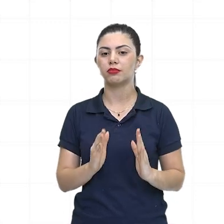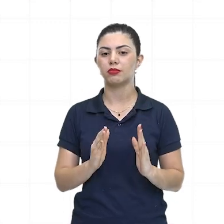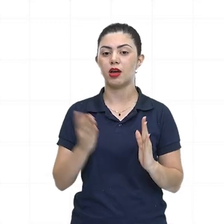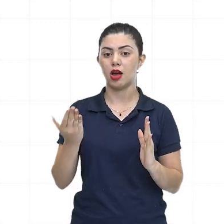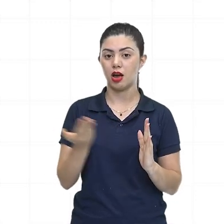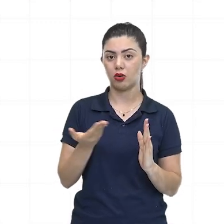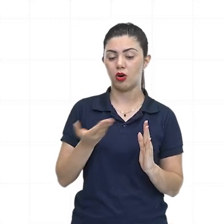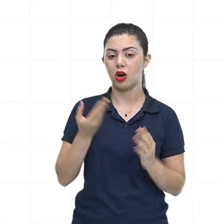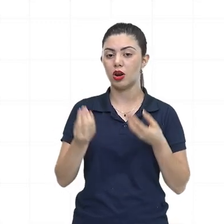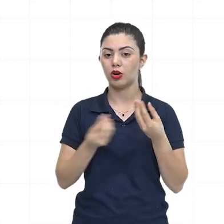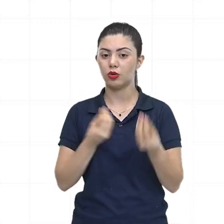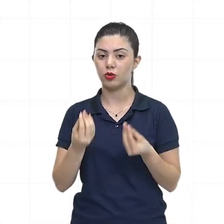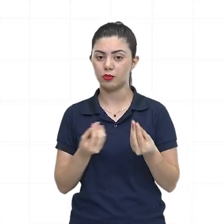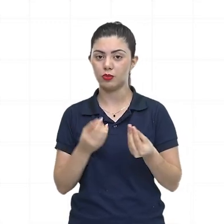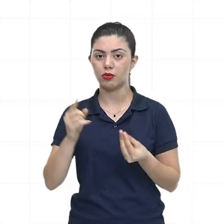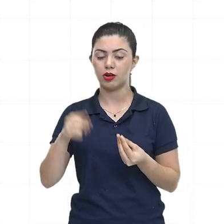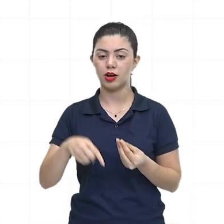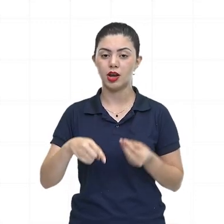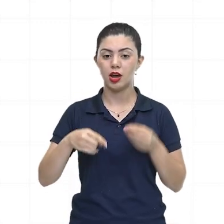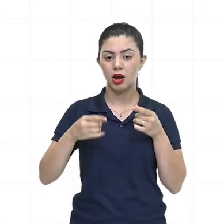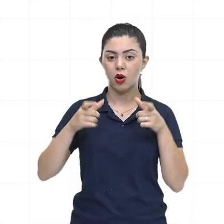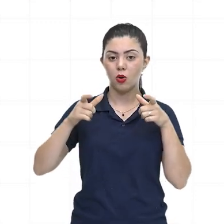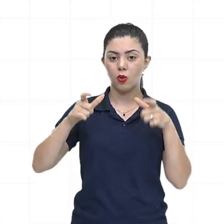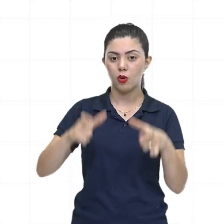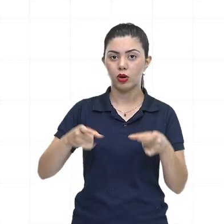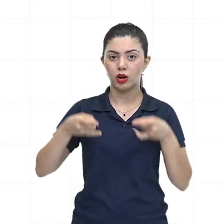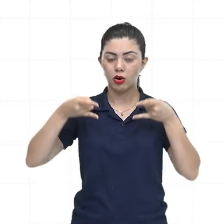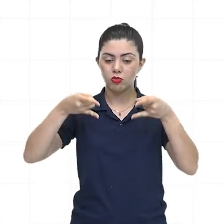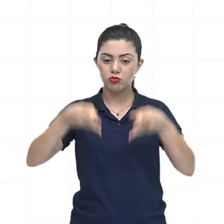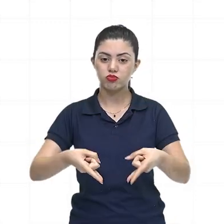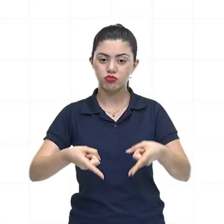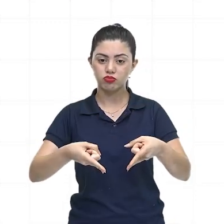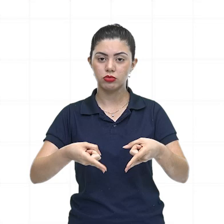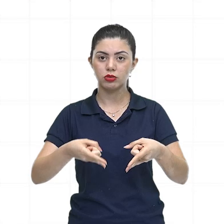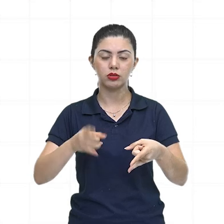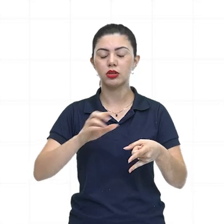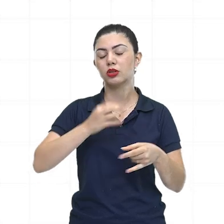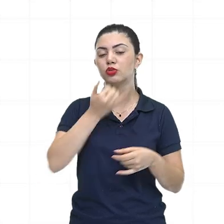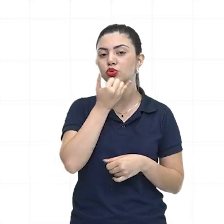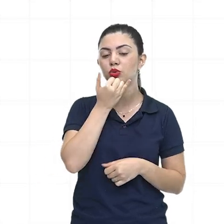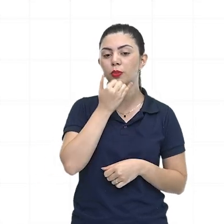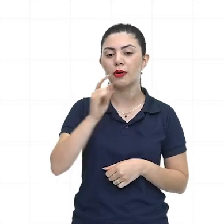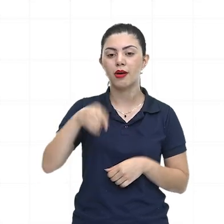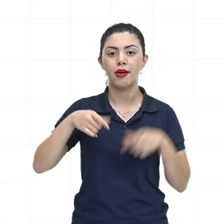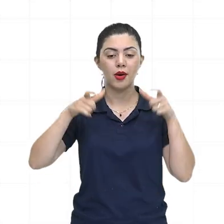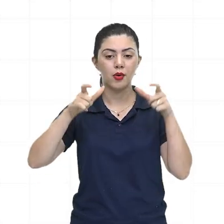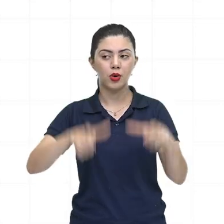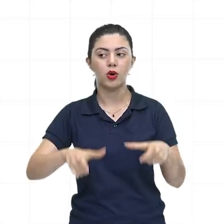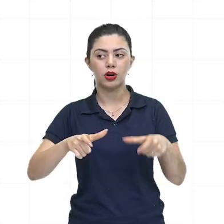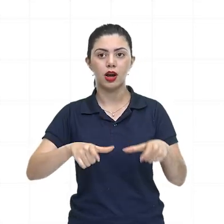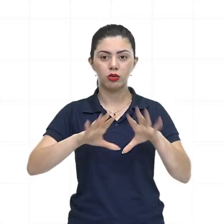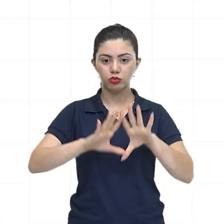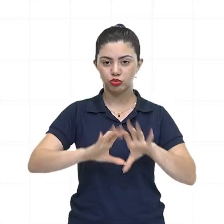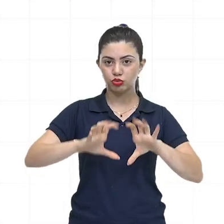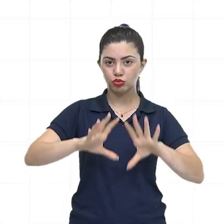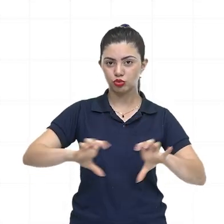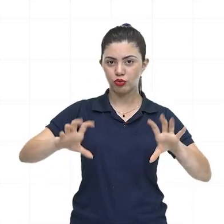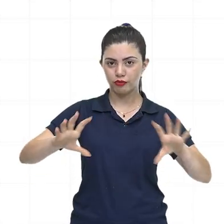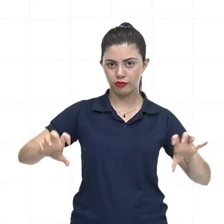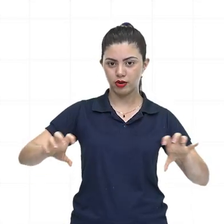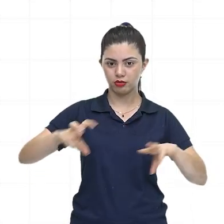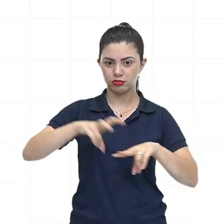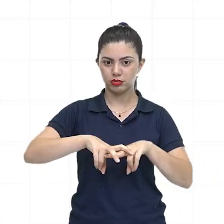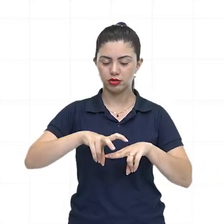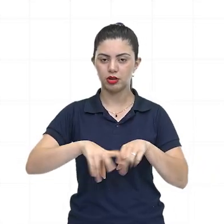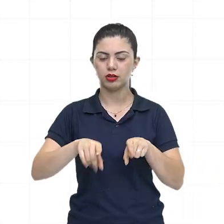que é uma sala aqui, cozinha americana, tipo, mais ou menos, né? Aberto aqui, nós temos um banheiro